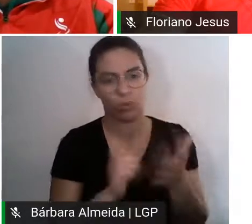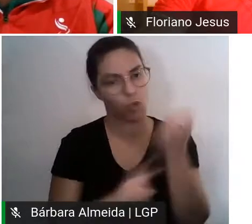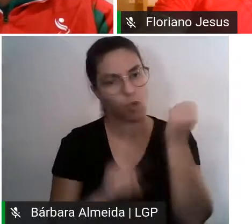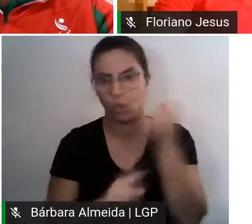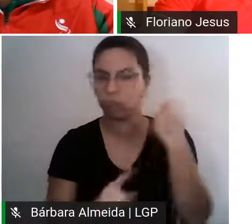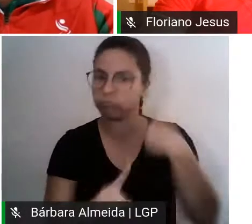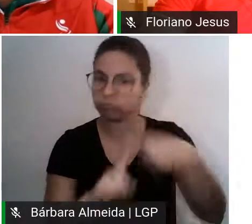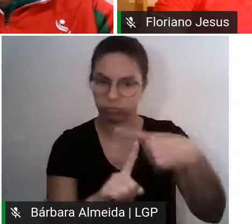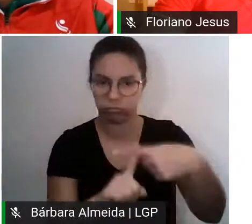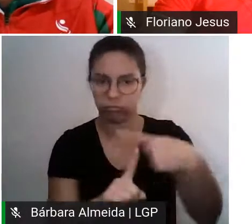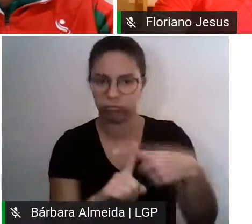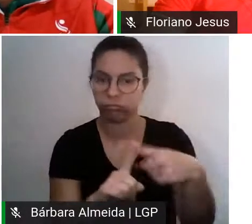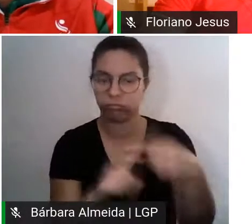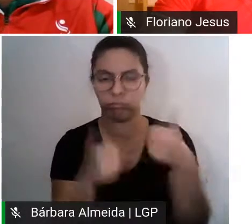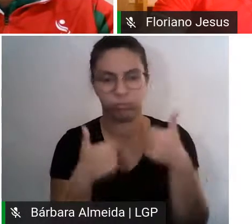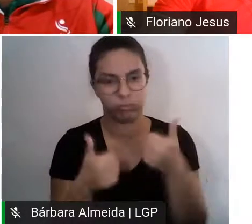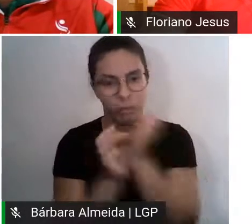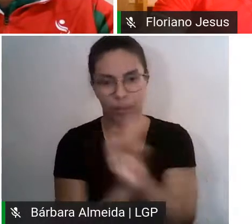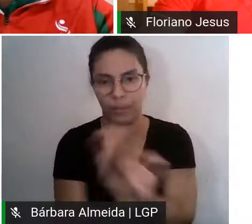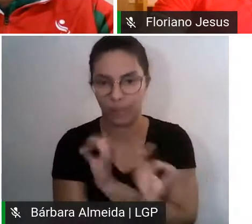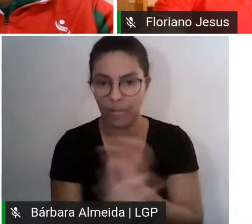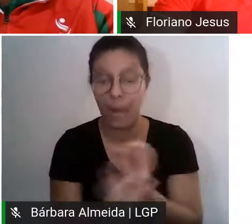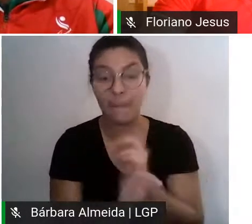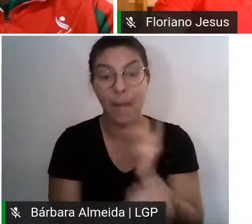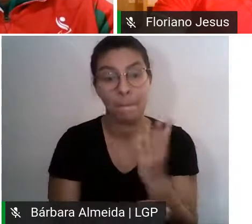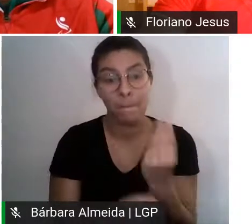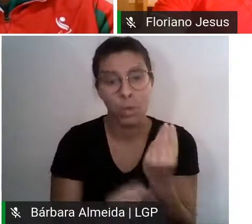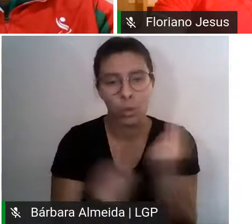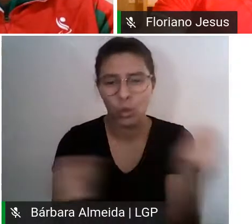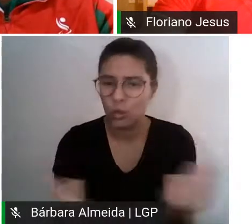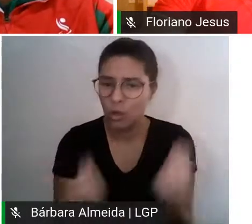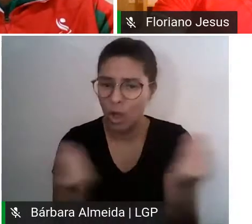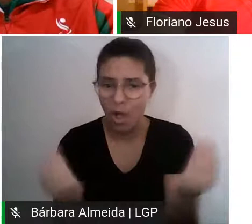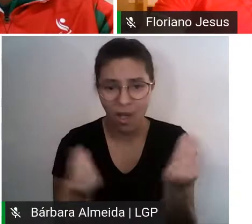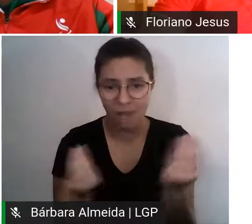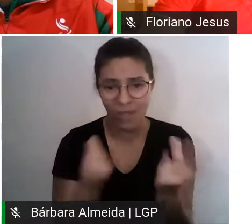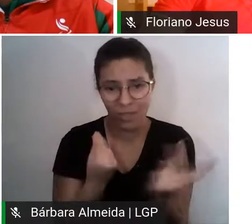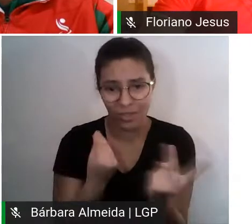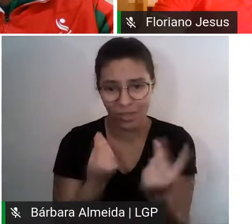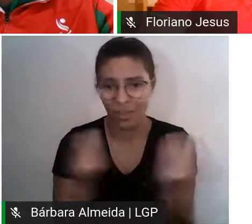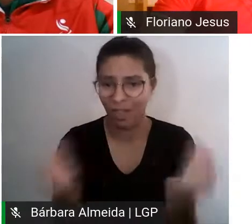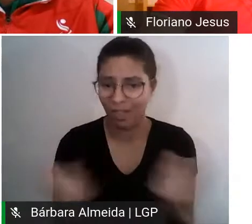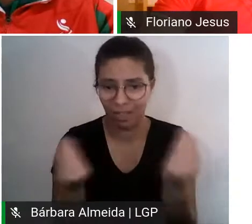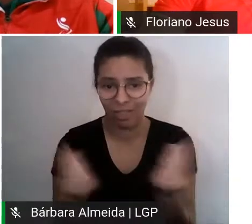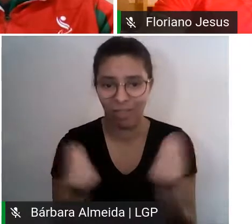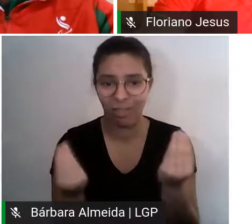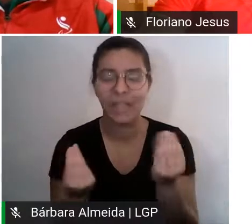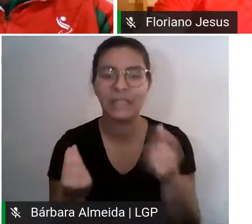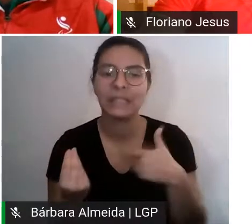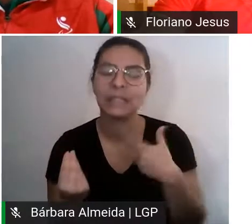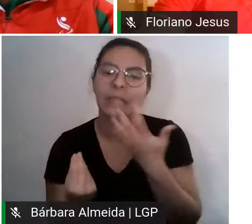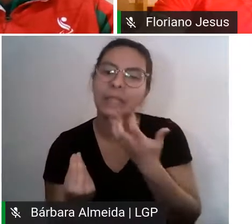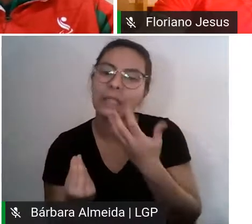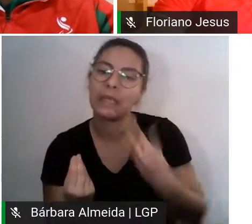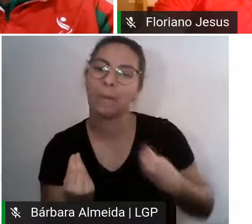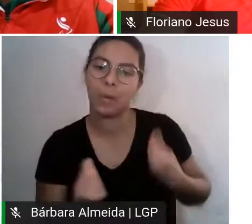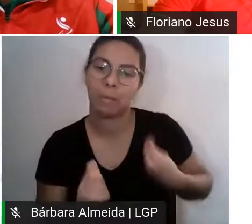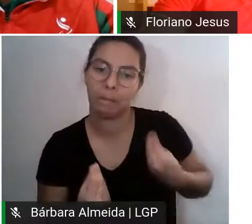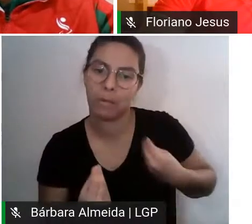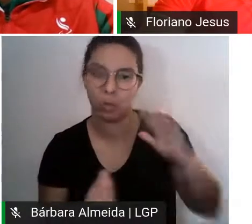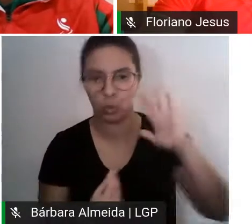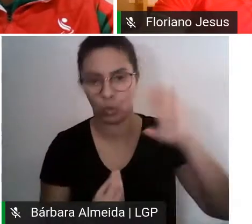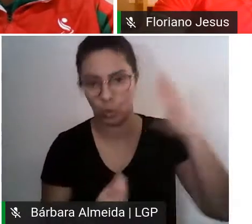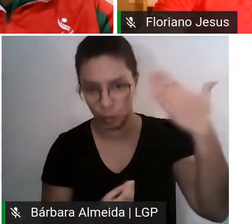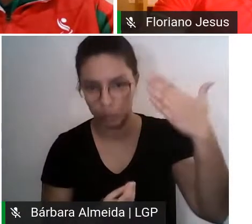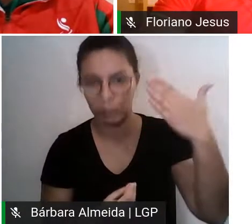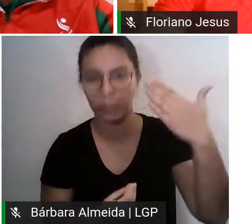tudo, atendendo ao facto de eles serem dois atletas muito jovens, a nossa principal preocupação, quer